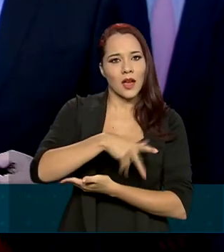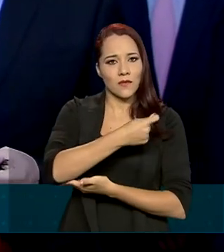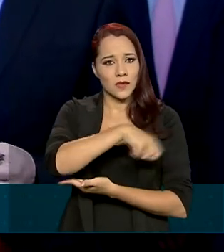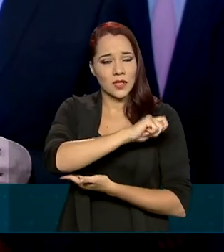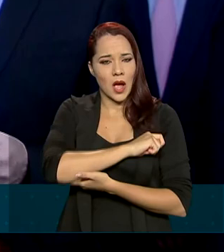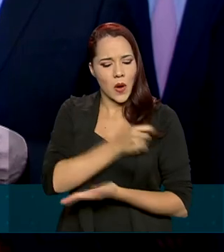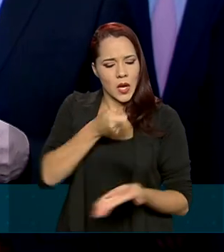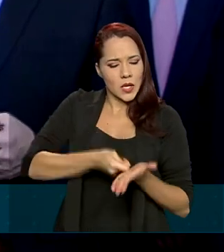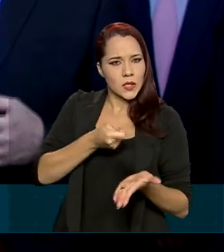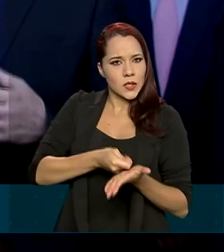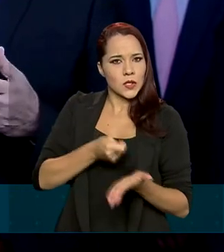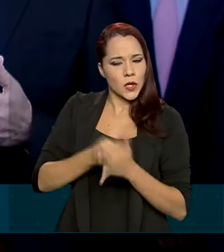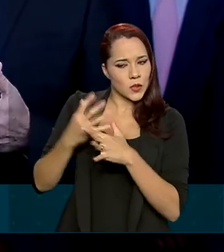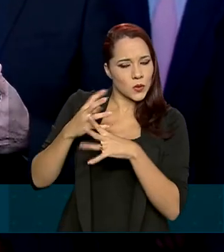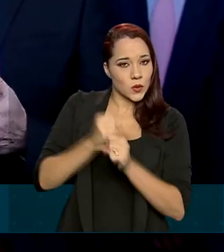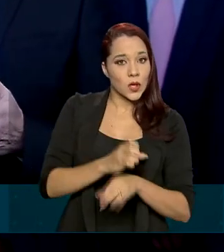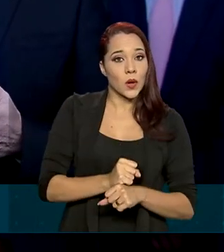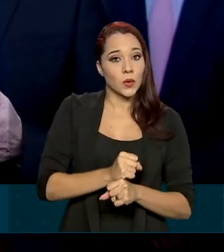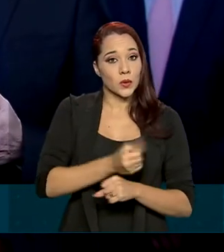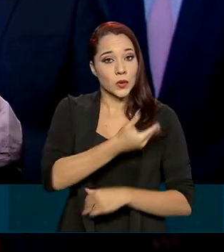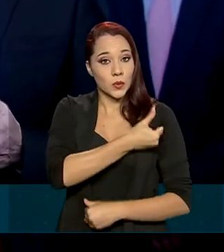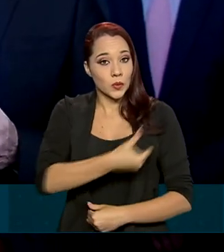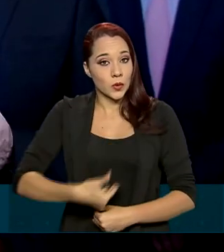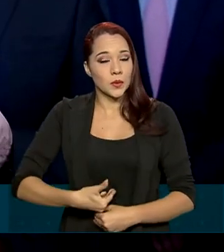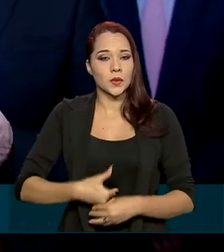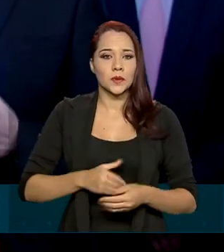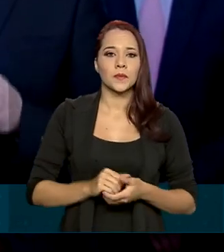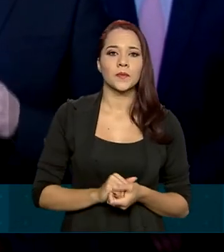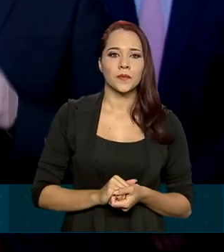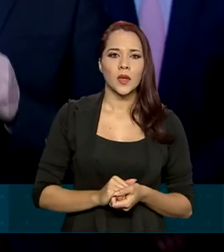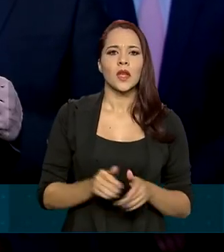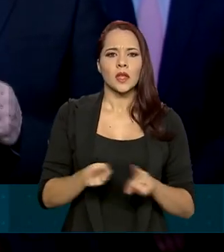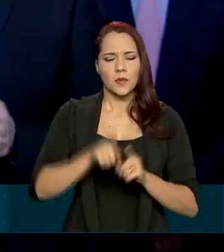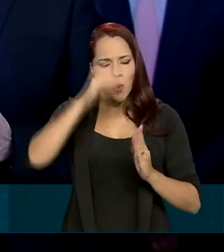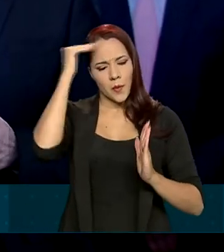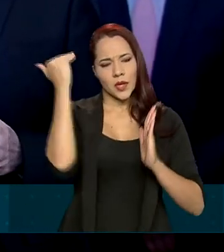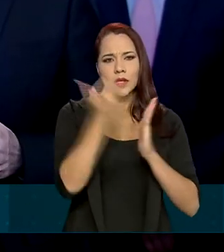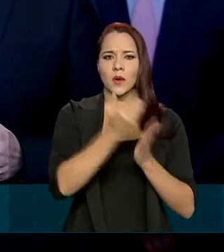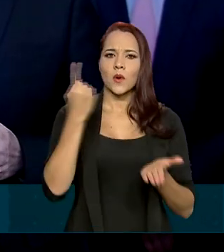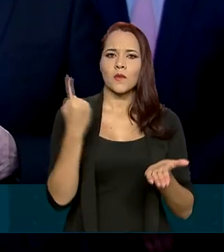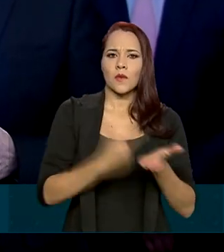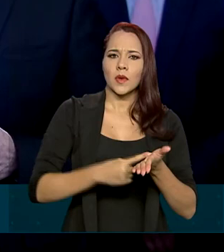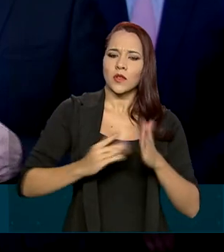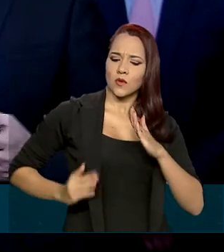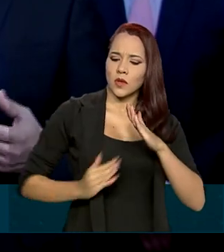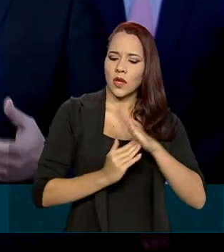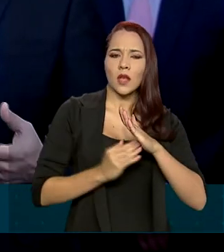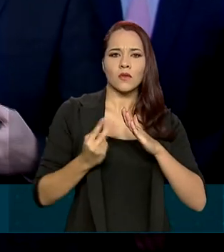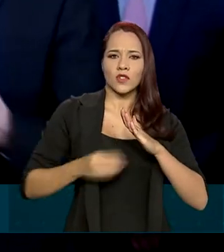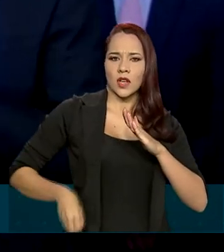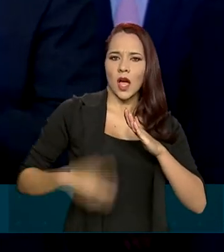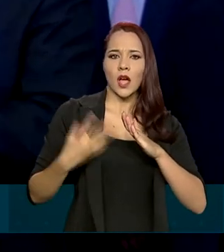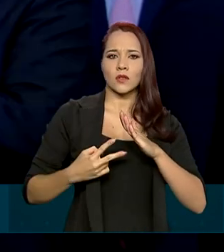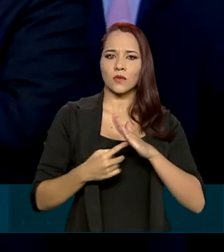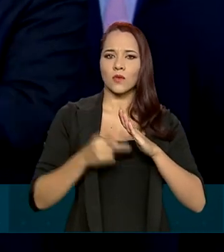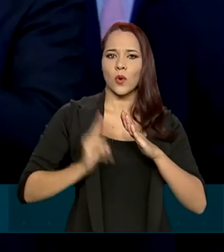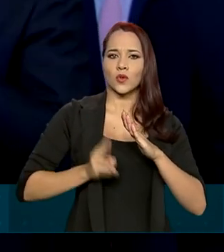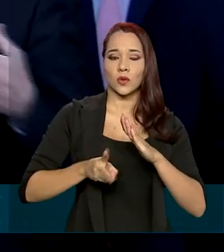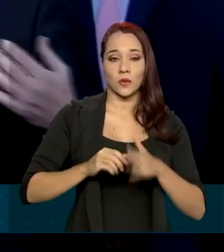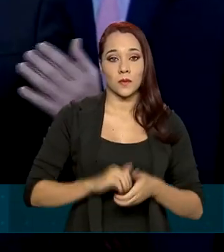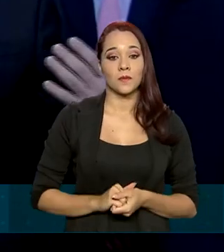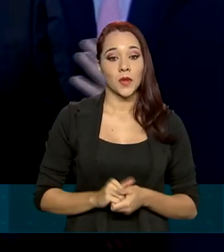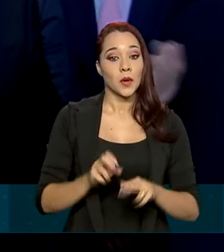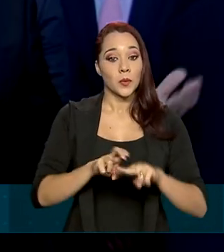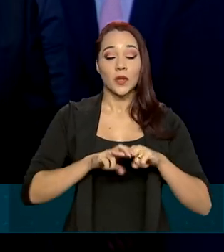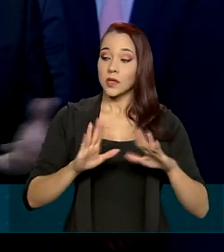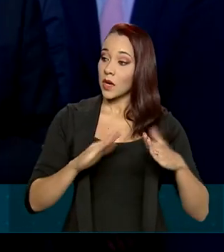contas públicas e cumprimento do compromisso de manter o teto de gastos. E por isso, chegamos aqui